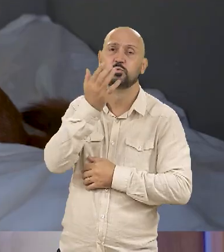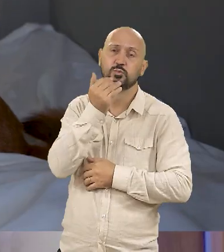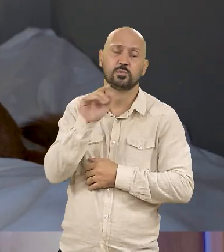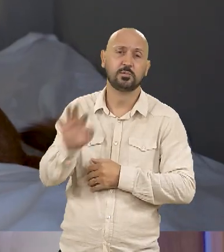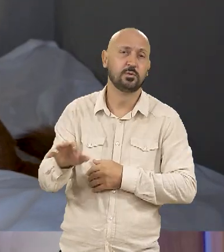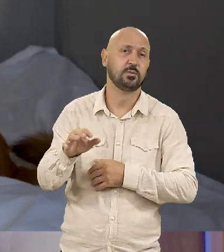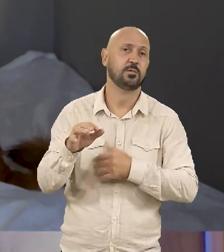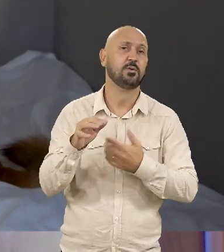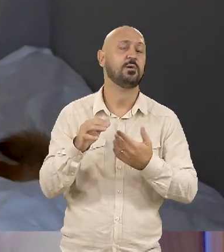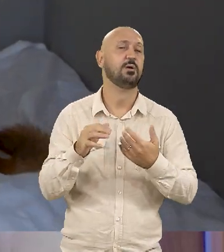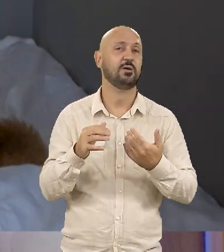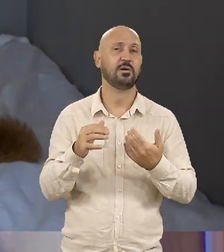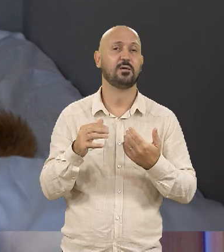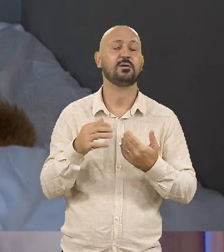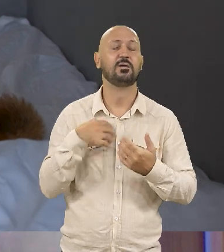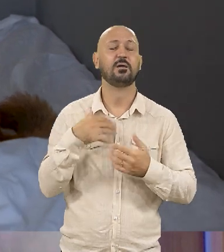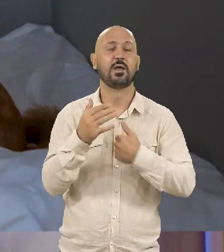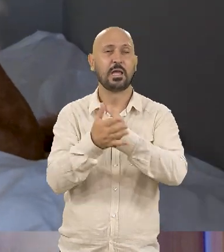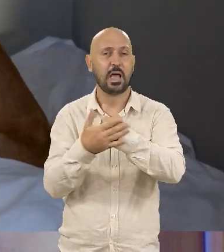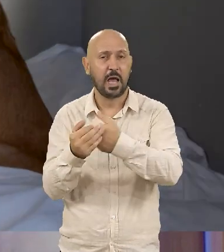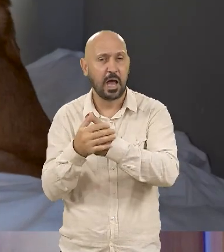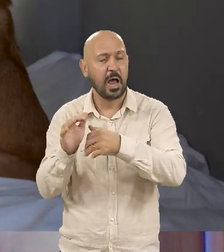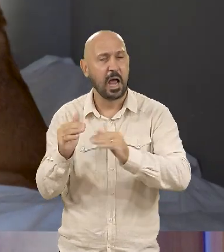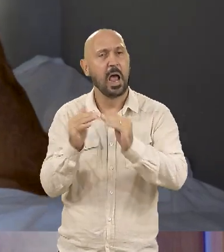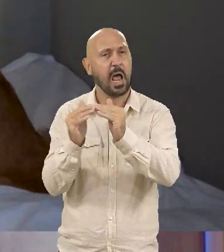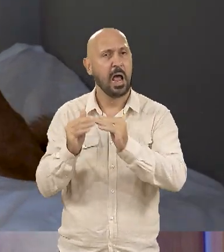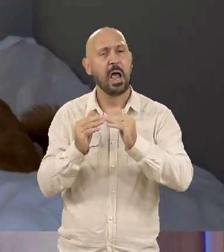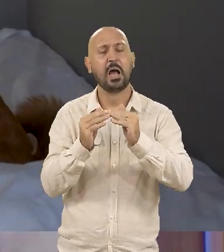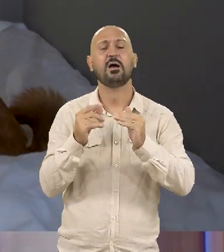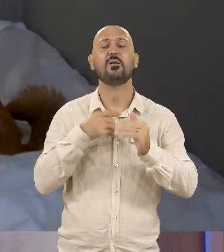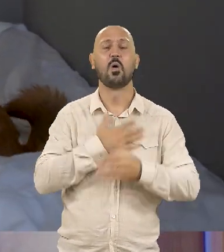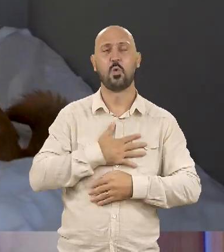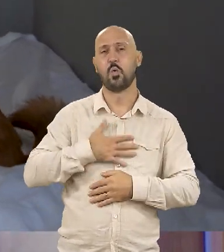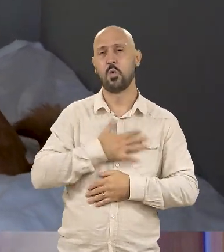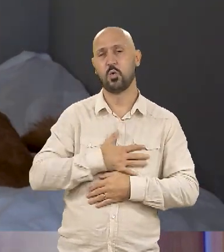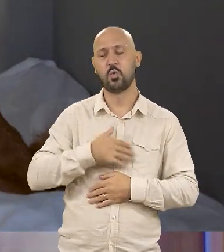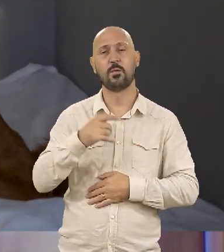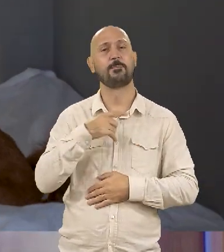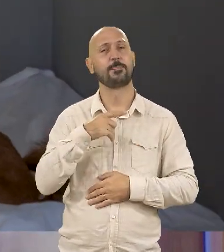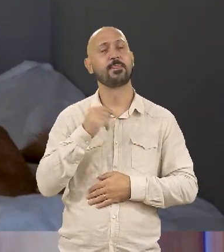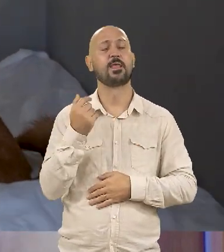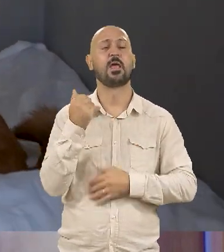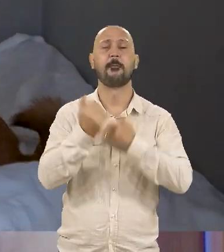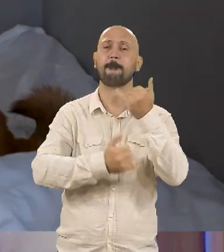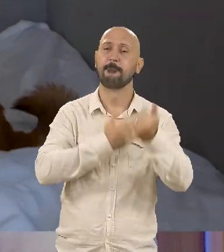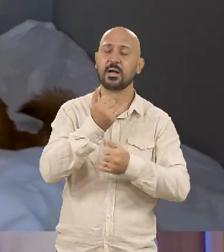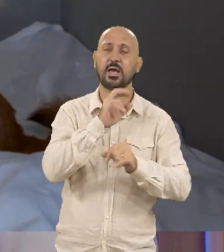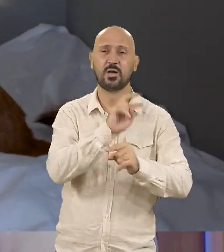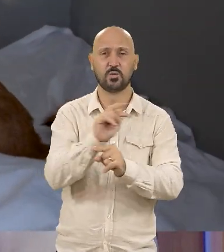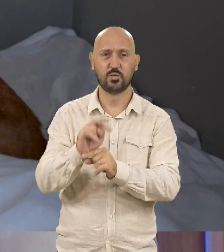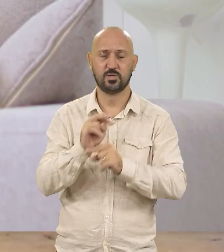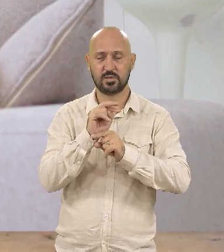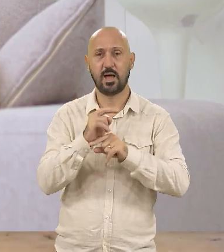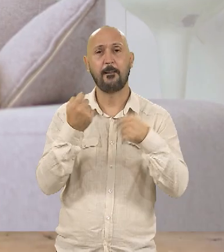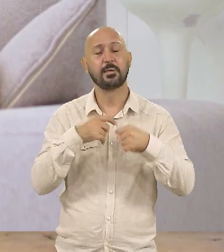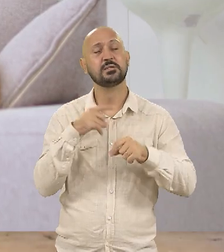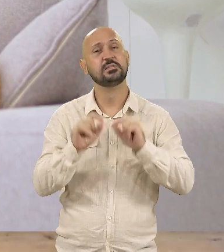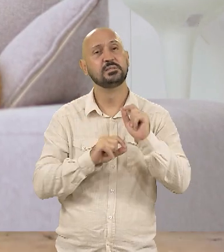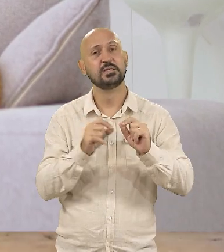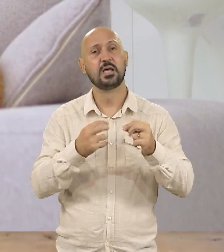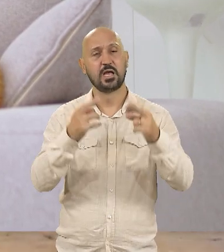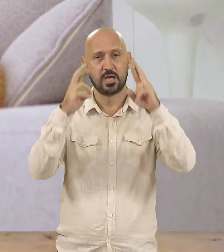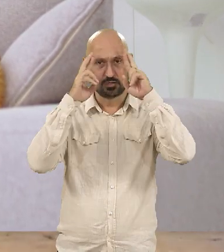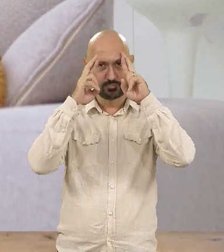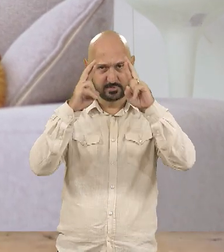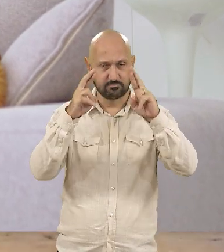agrada, é gostoso você ter, brincar, cuidar, você precisa ter responsabilidade, né, para você ter